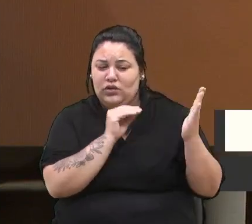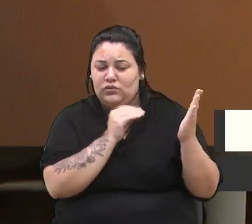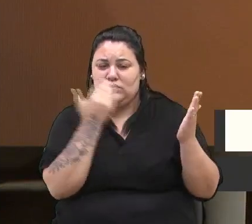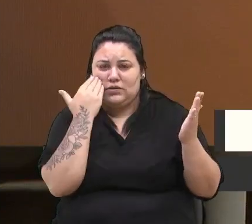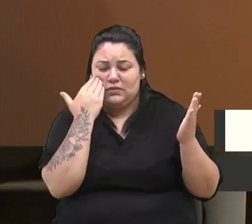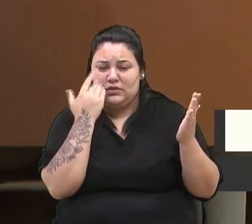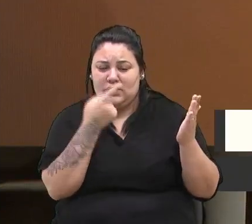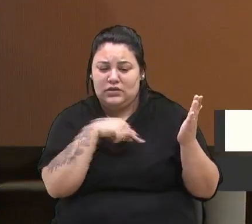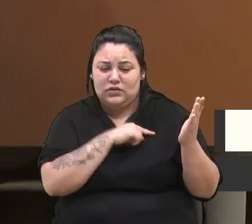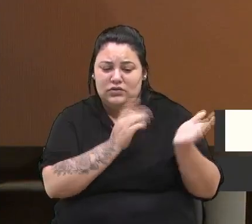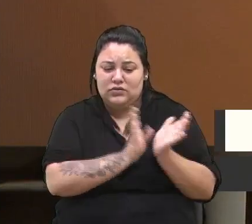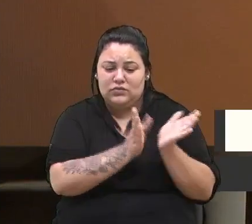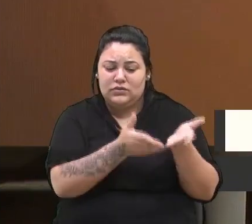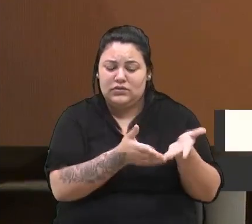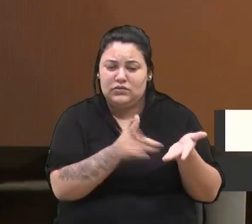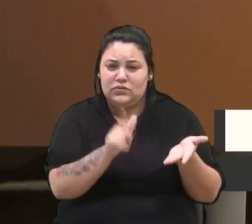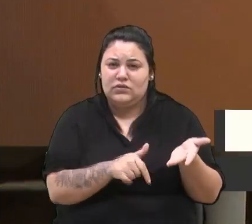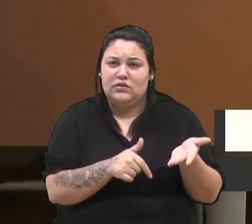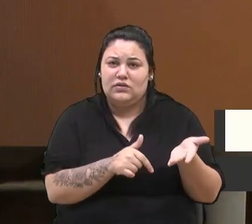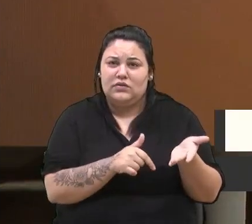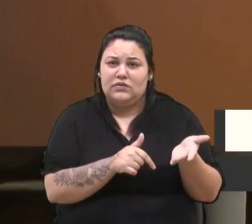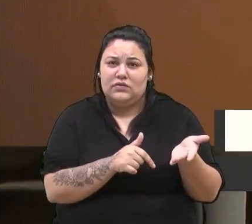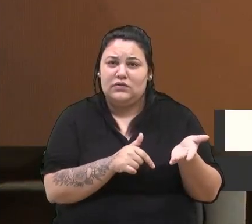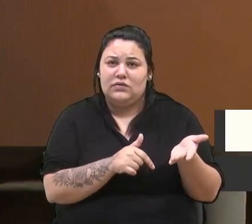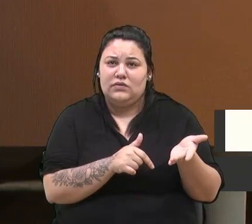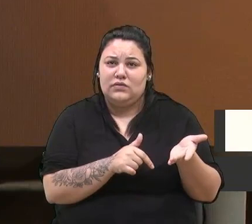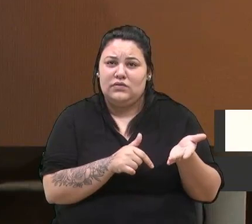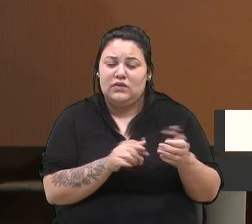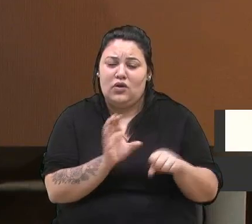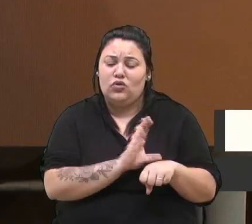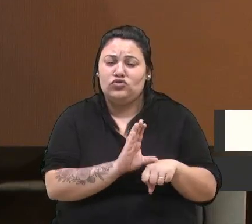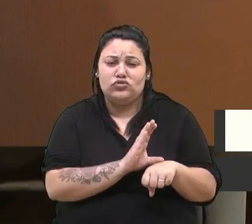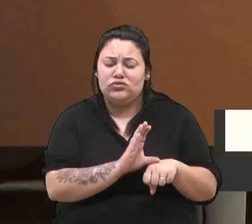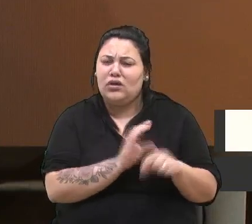nossa comissão, ela disse que era constitucional.